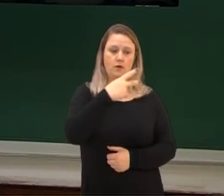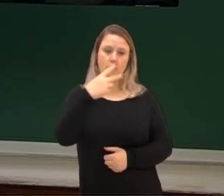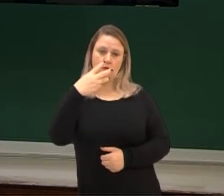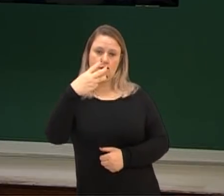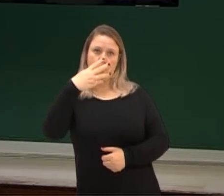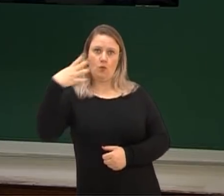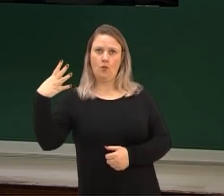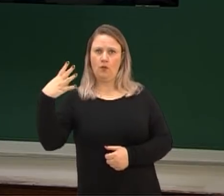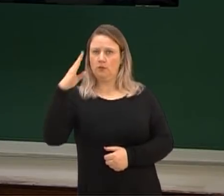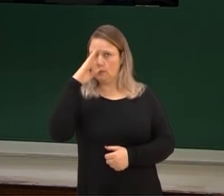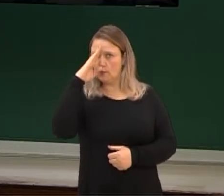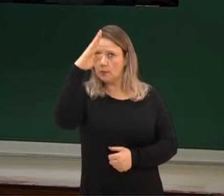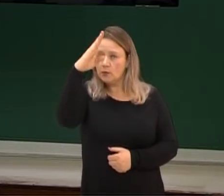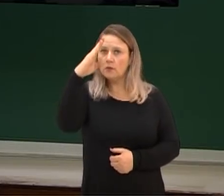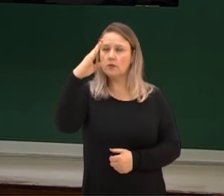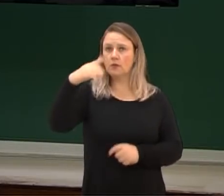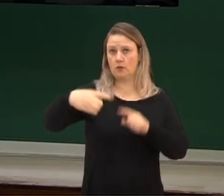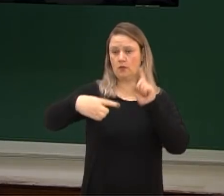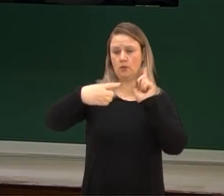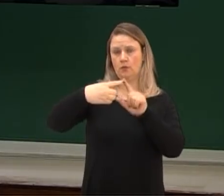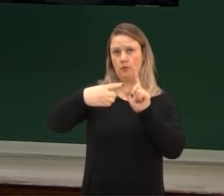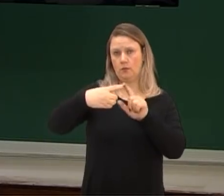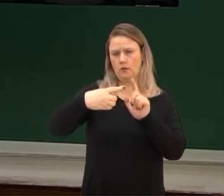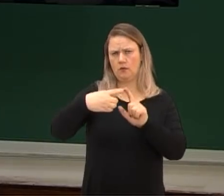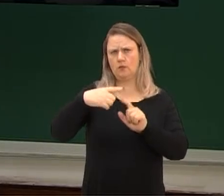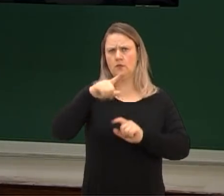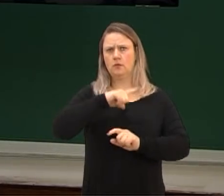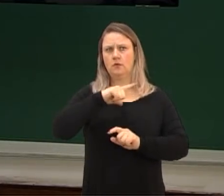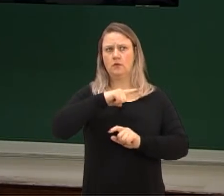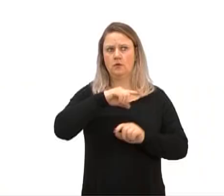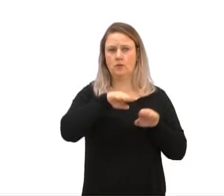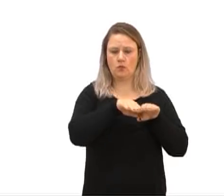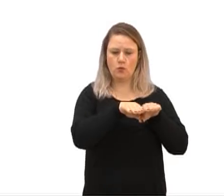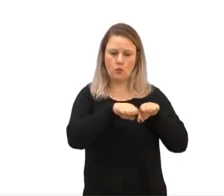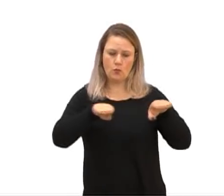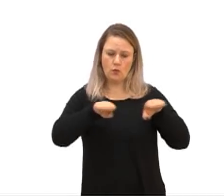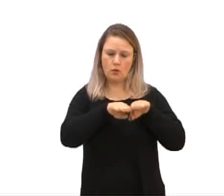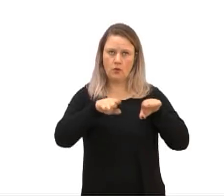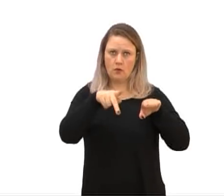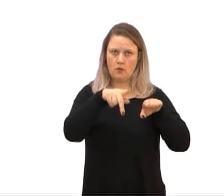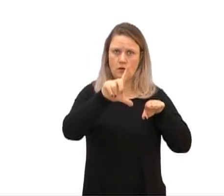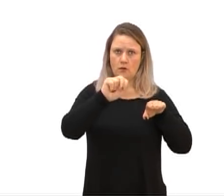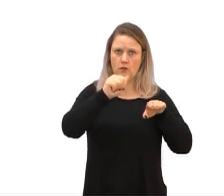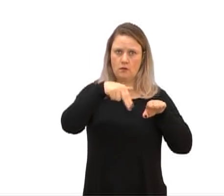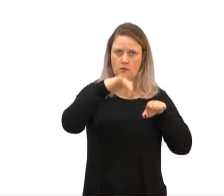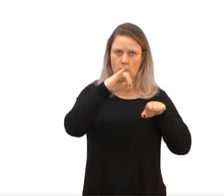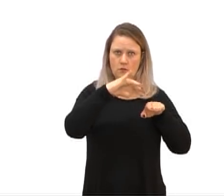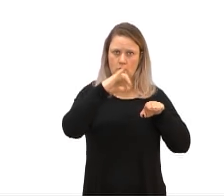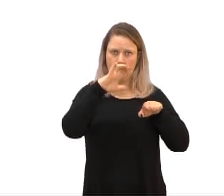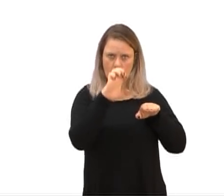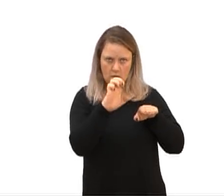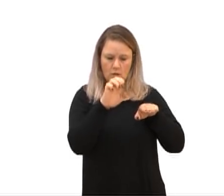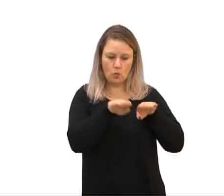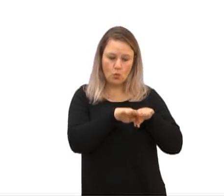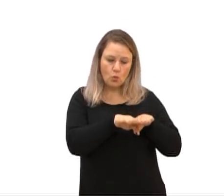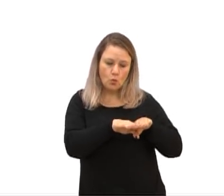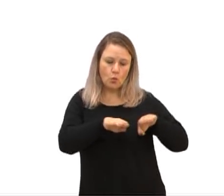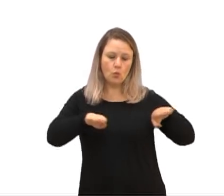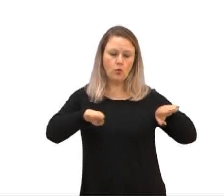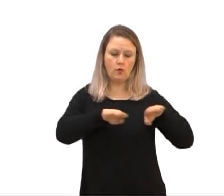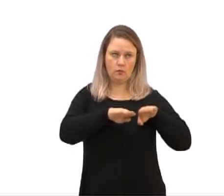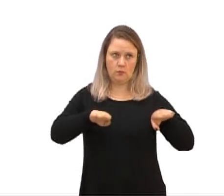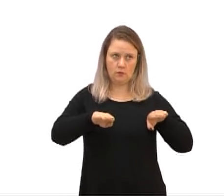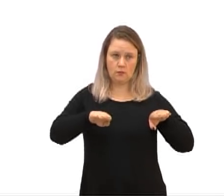relevo principais. A primeira delas seria, então, a planície, né, que seriam essas áreas baixas e